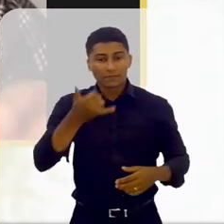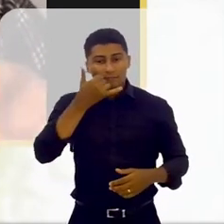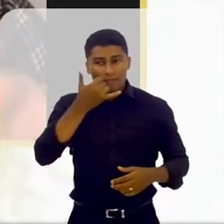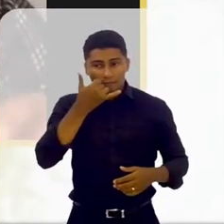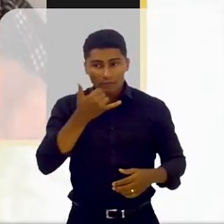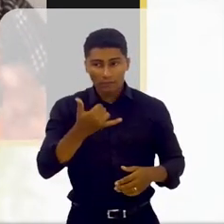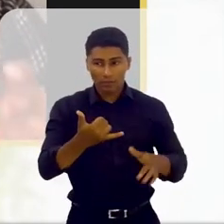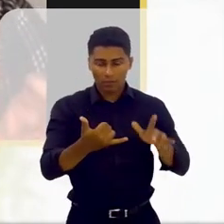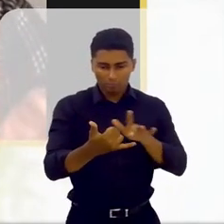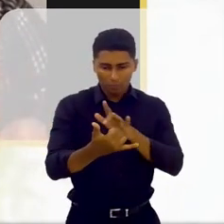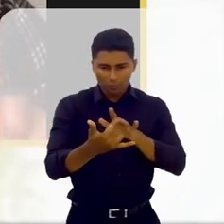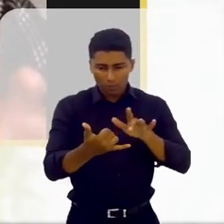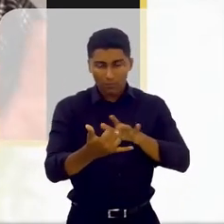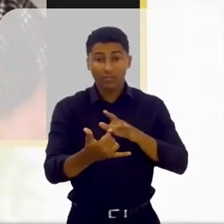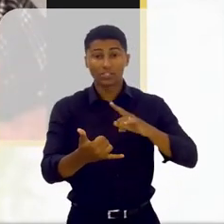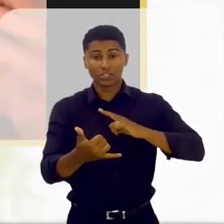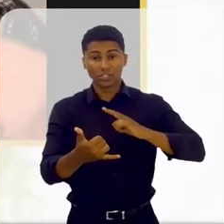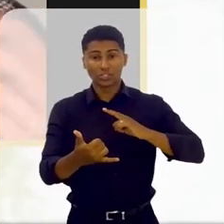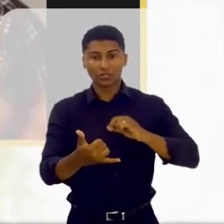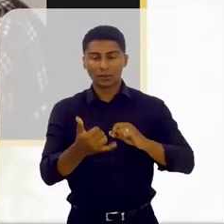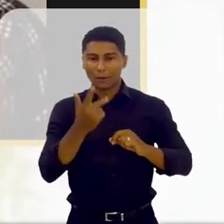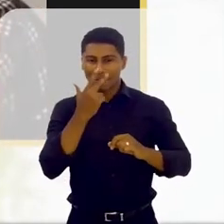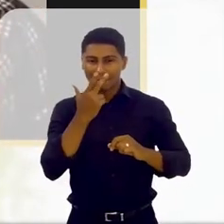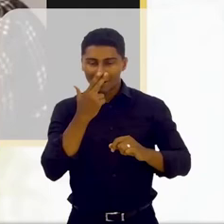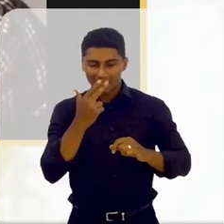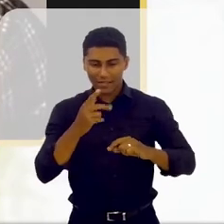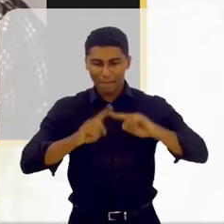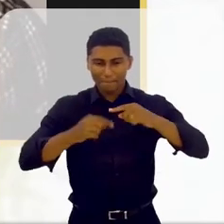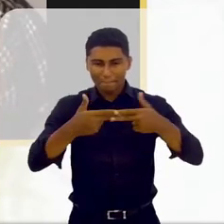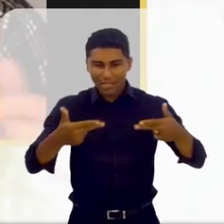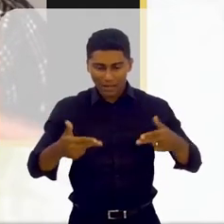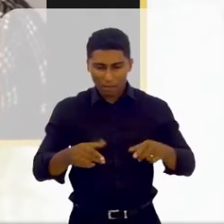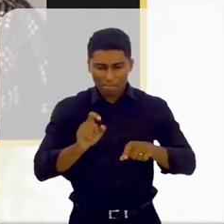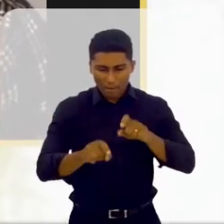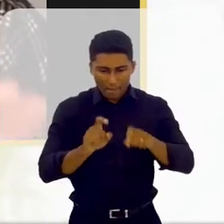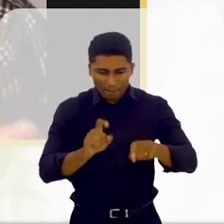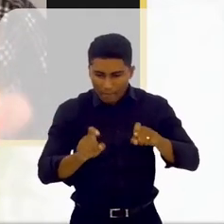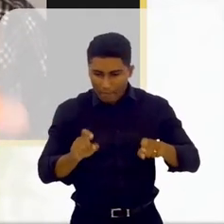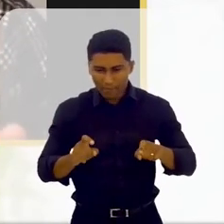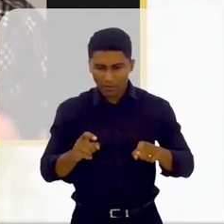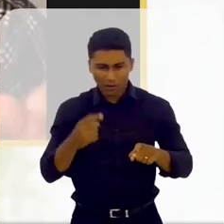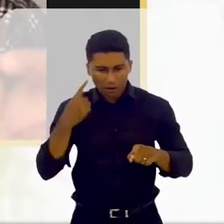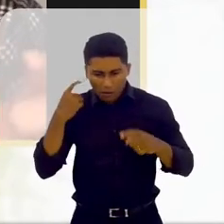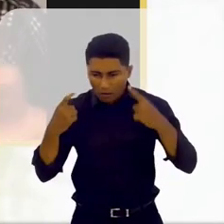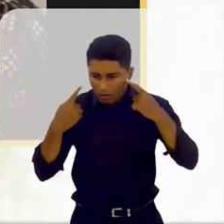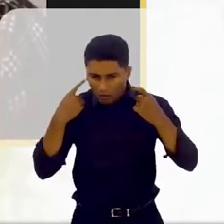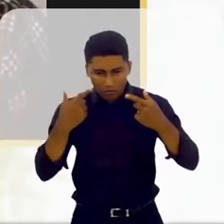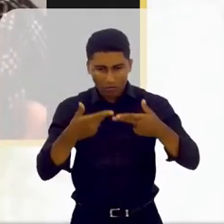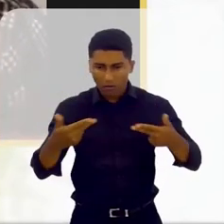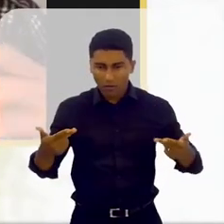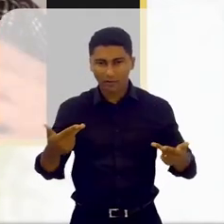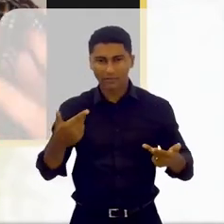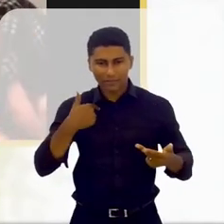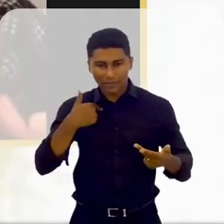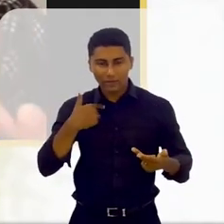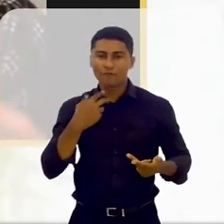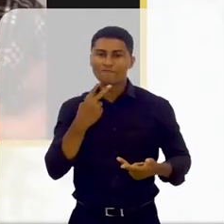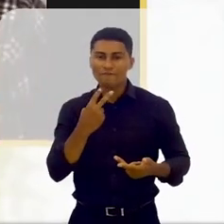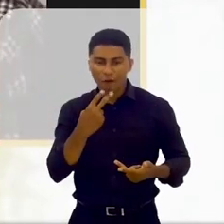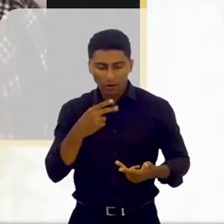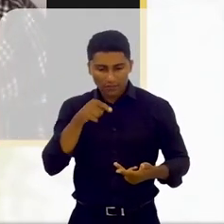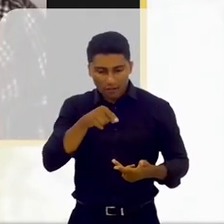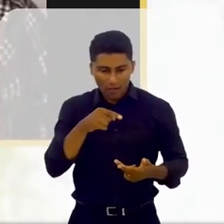né? Porque tinha uns instrumentos para tocar lá. E eu acabei pegando gosto do negócio ali, né? Pô, vou aprender a tocar aqui, A a gravar a produzir, voz, né? a produzir